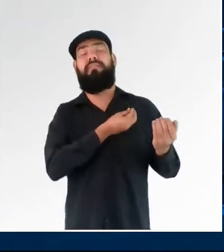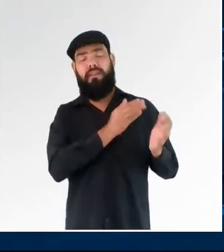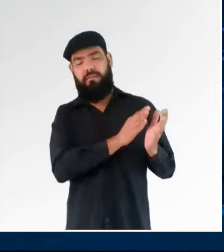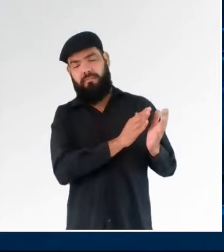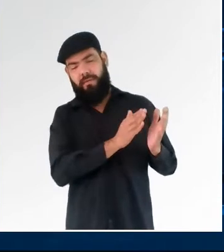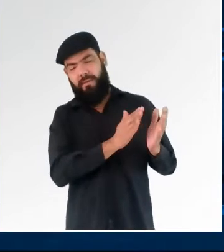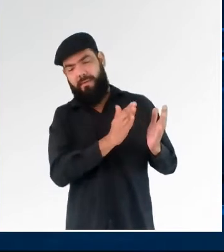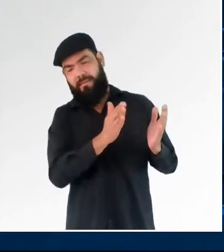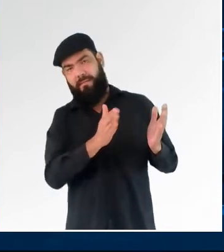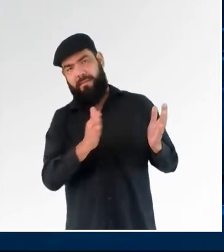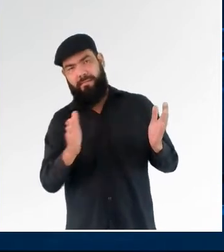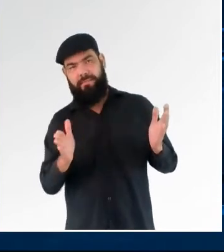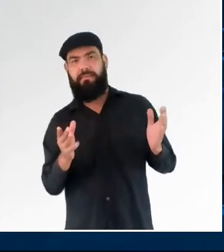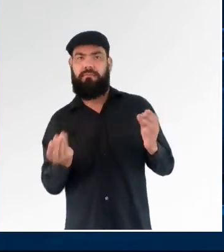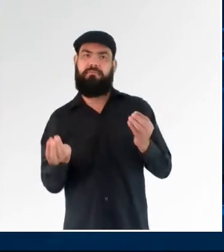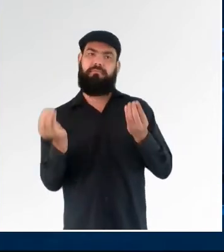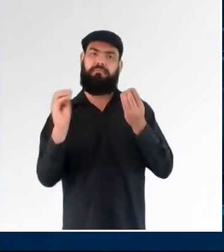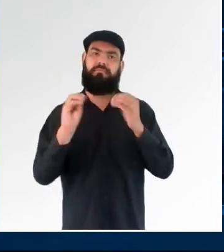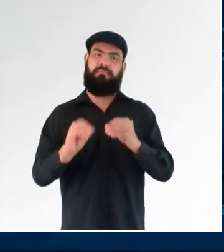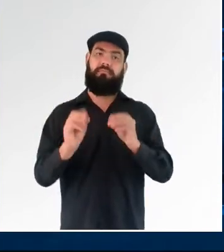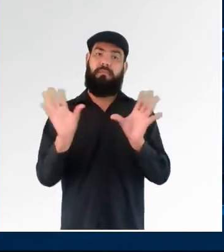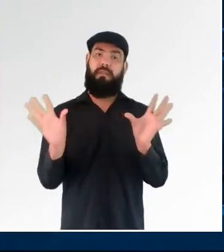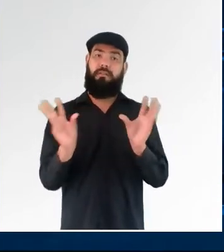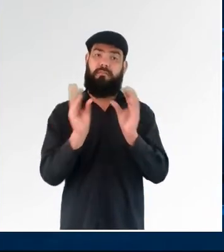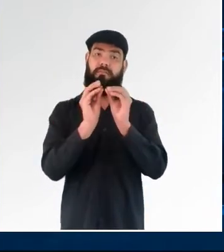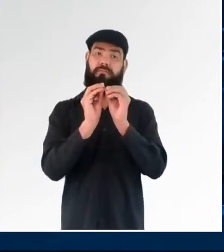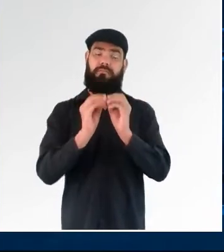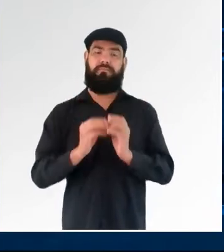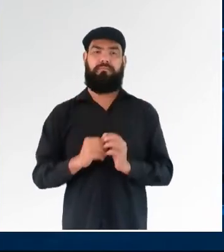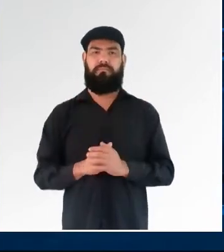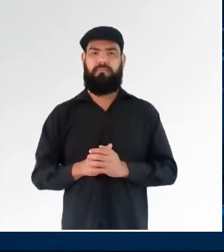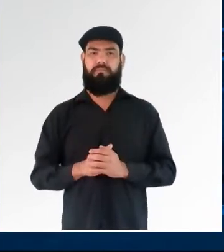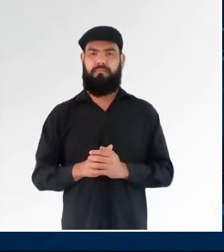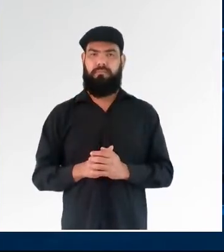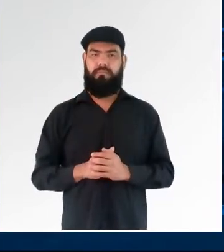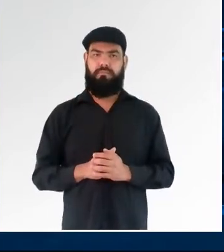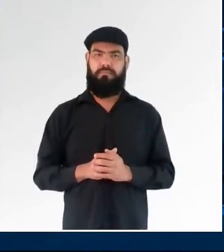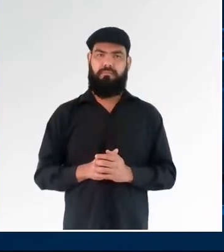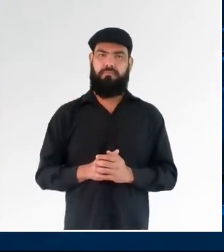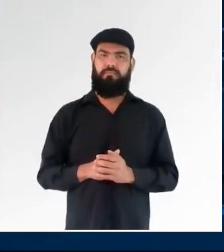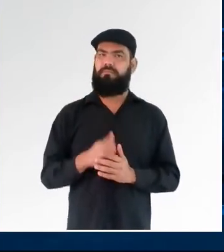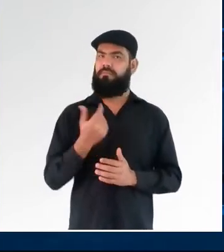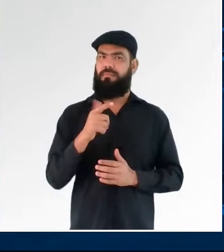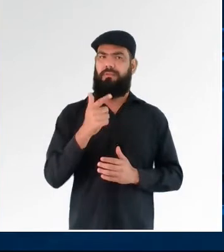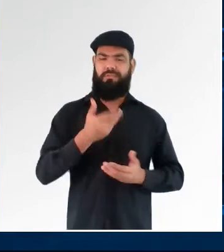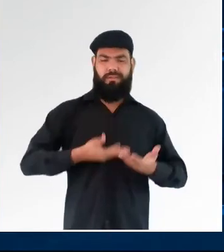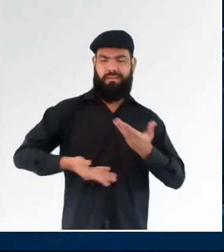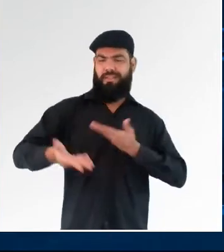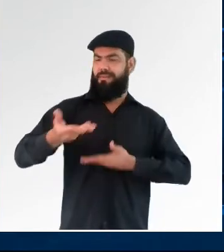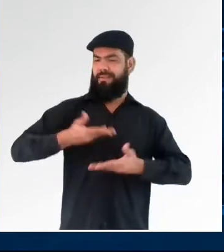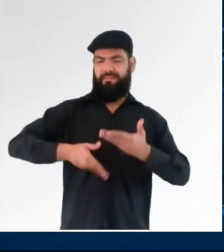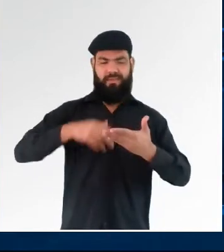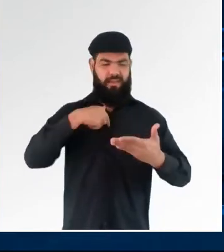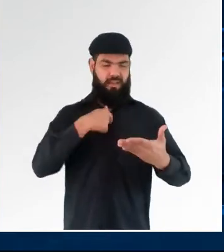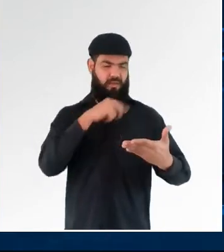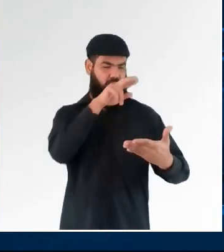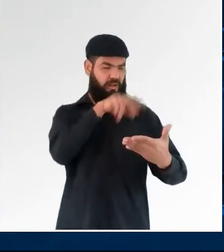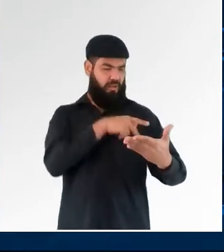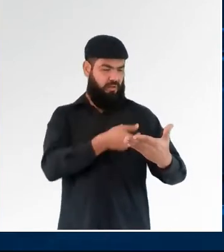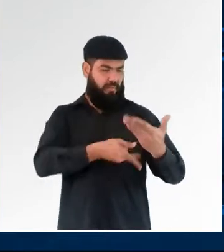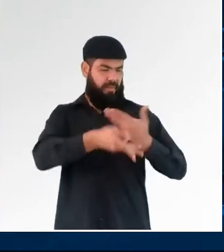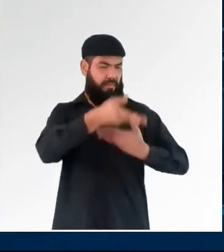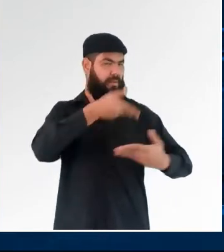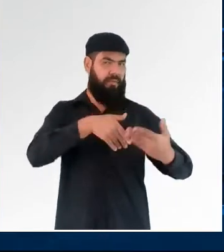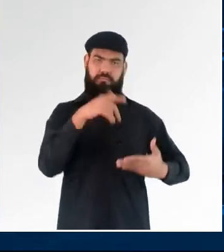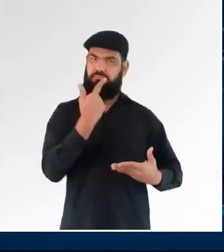essa contextualização. A ausência de interação com o leitor, não tem interação nenhuma com quem